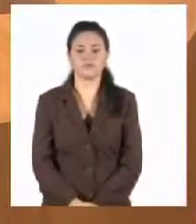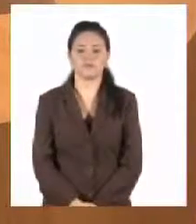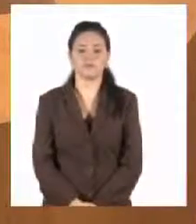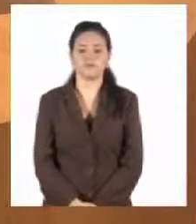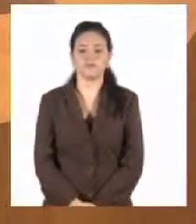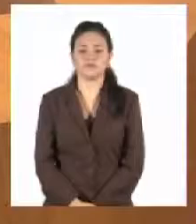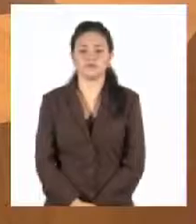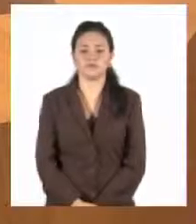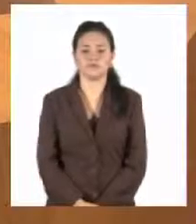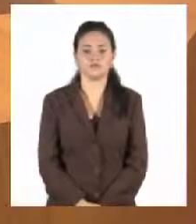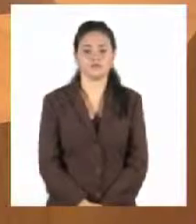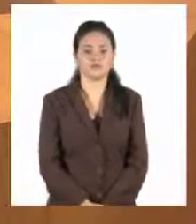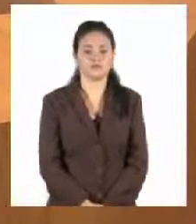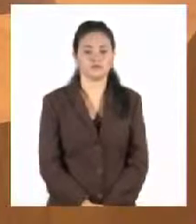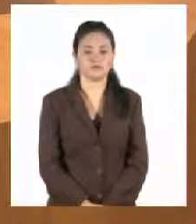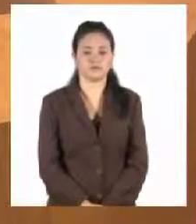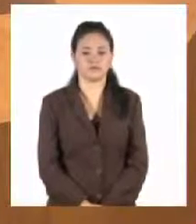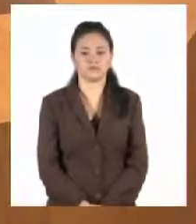Orçamento